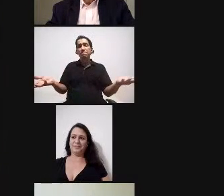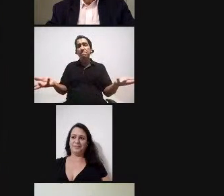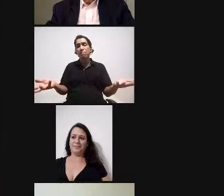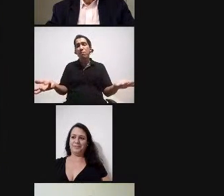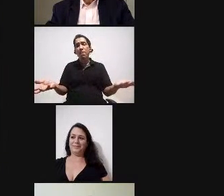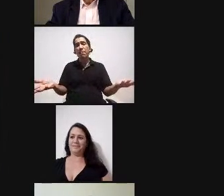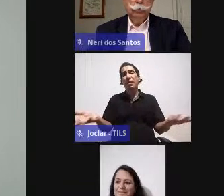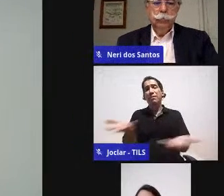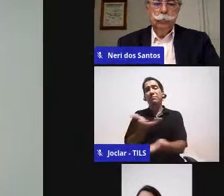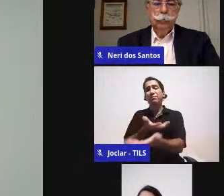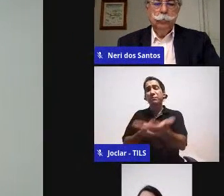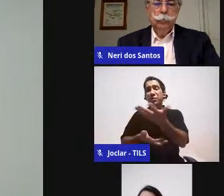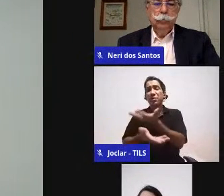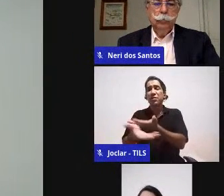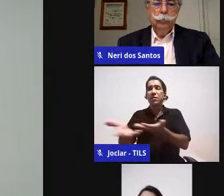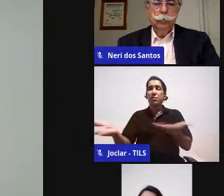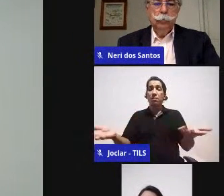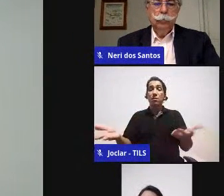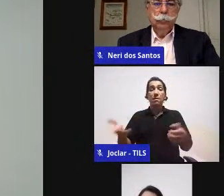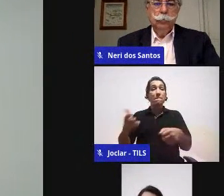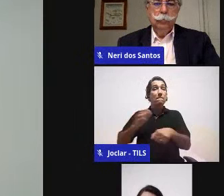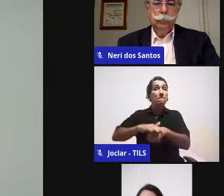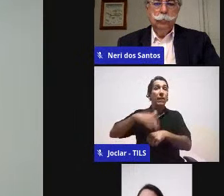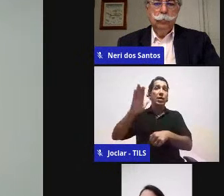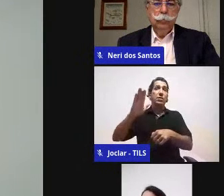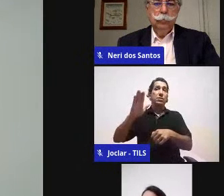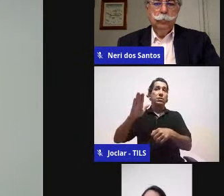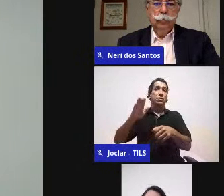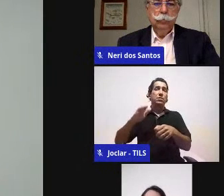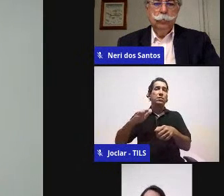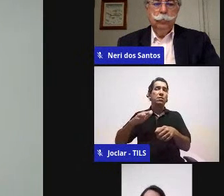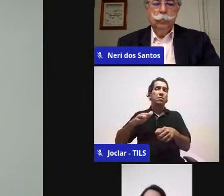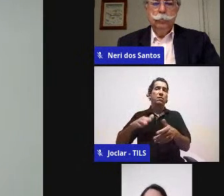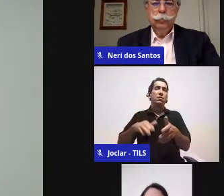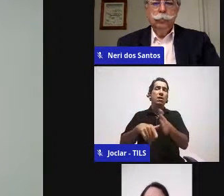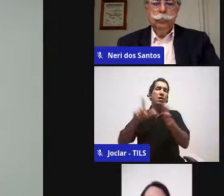do que sempre. Então, acho que é um pouco isso daí.